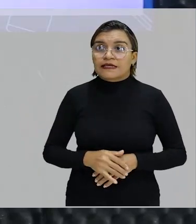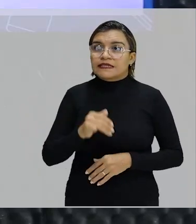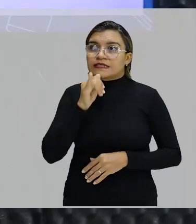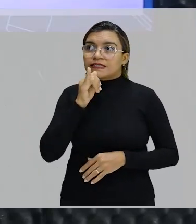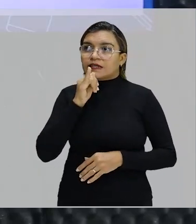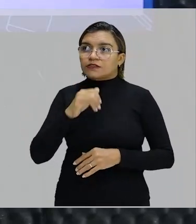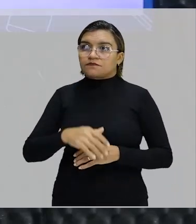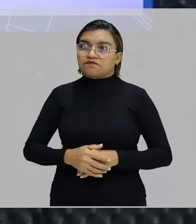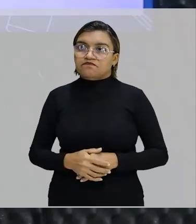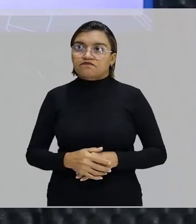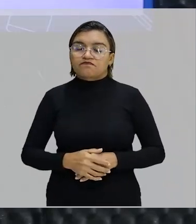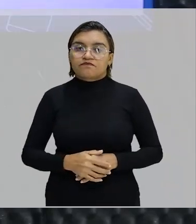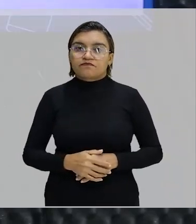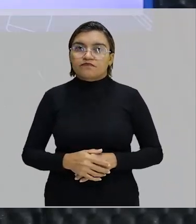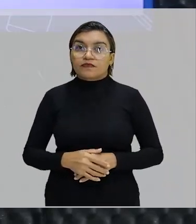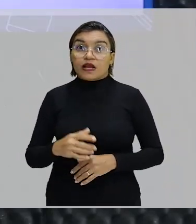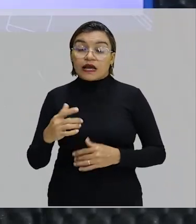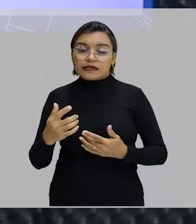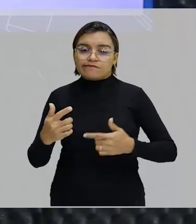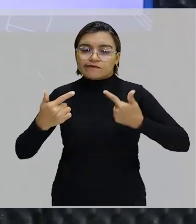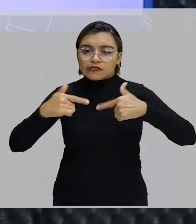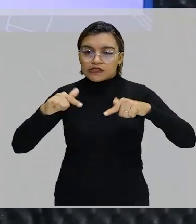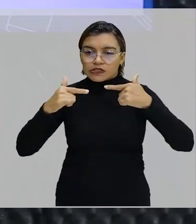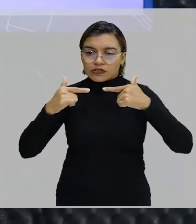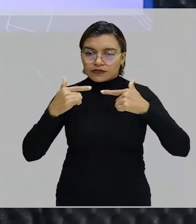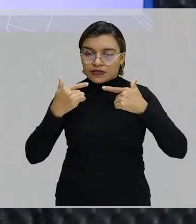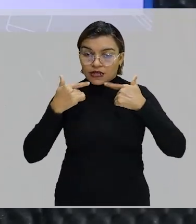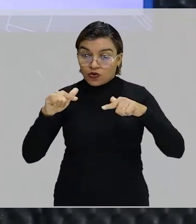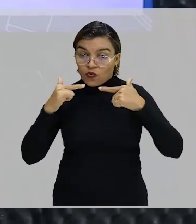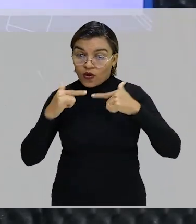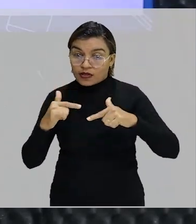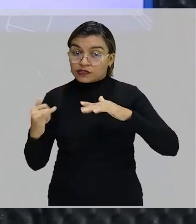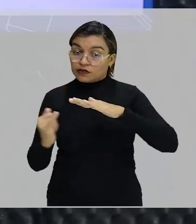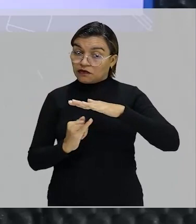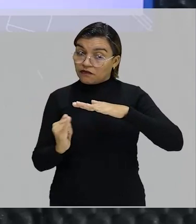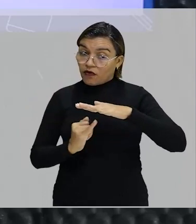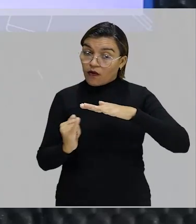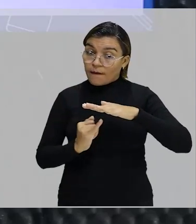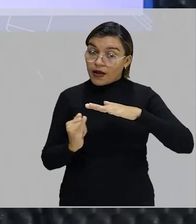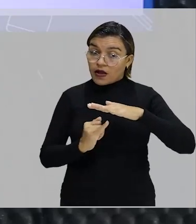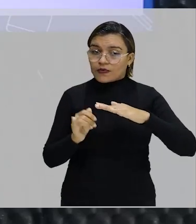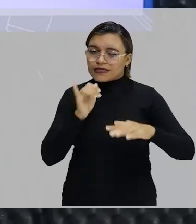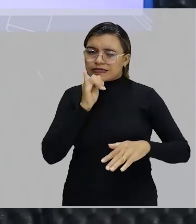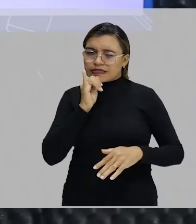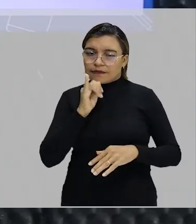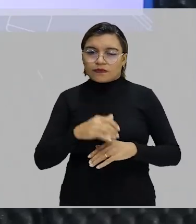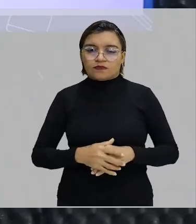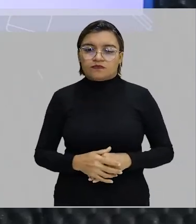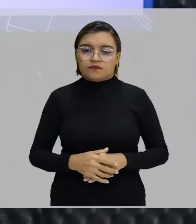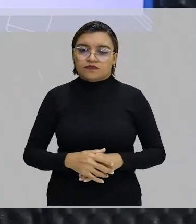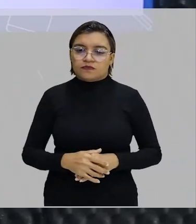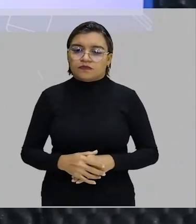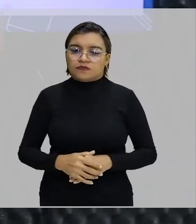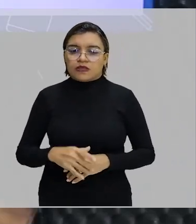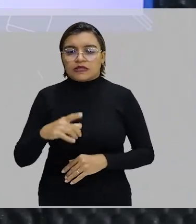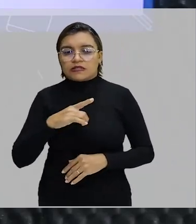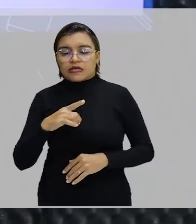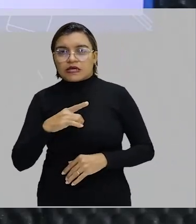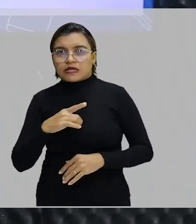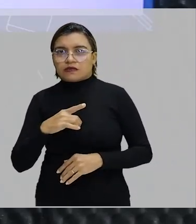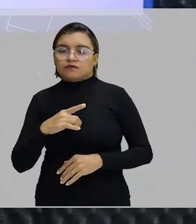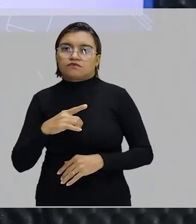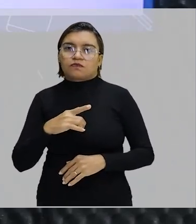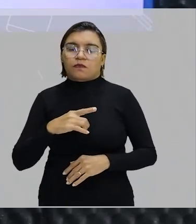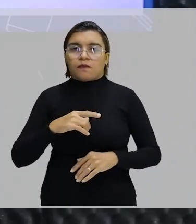Ela é utilizada em situações, claro, de informalidade, no final de um bate-bola